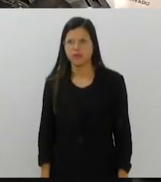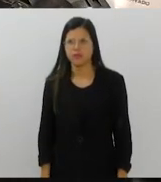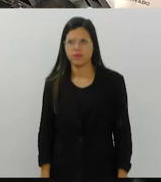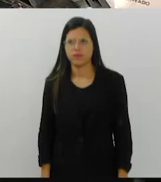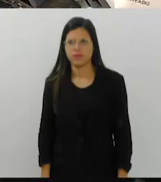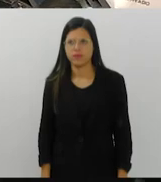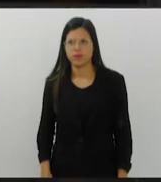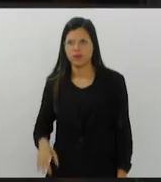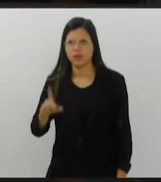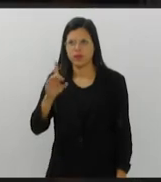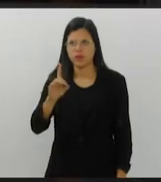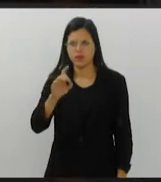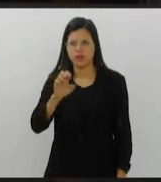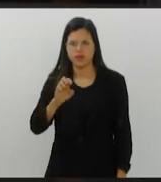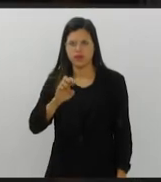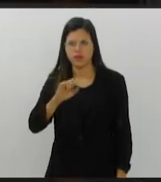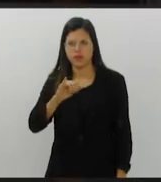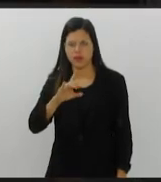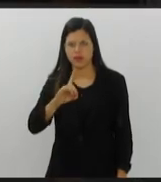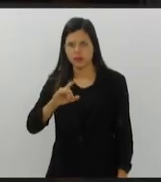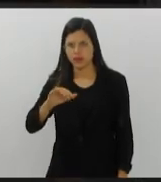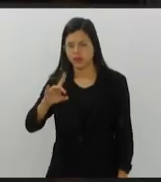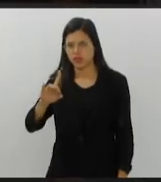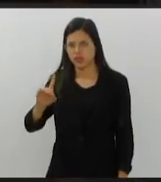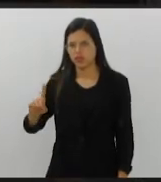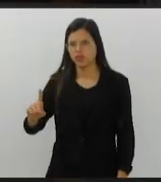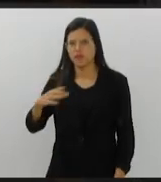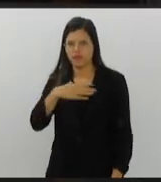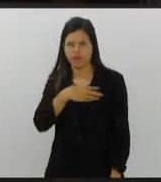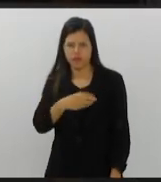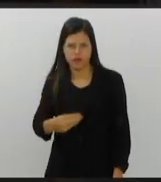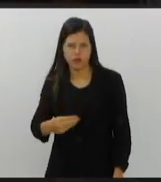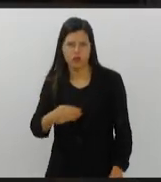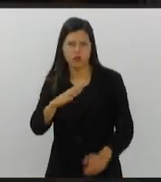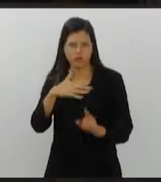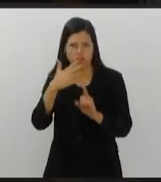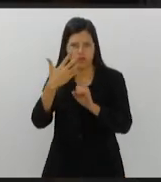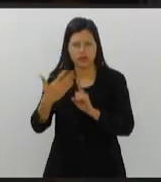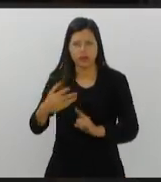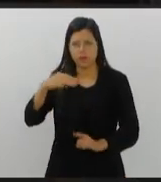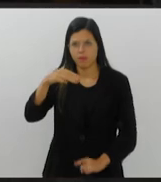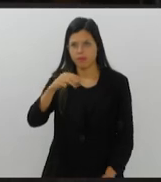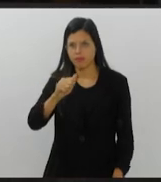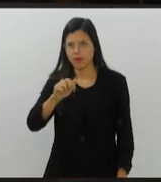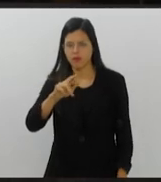David Rodrigues, filho do homenageado Carlos Roberto. Maurício Caetano,